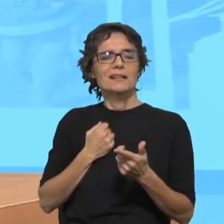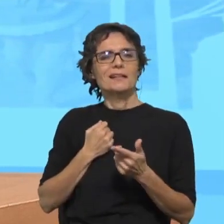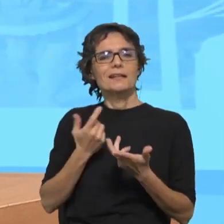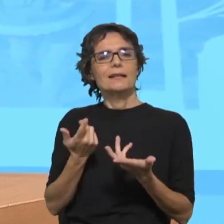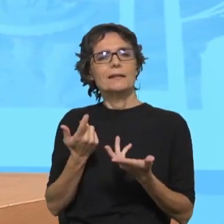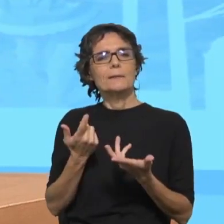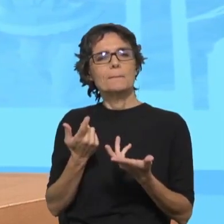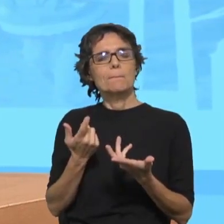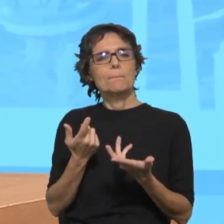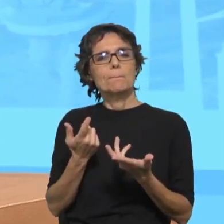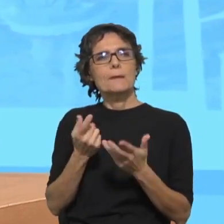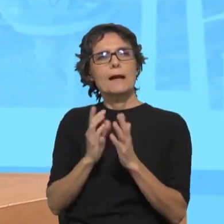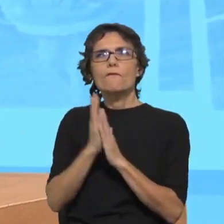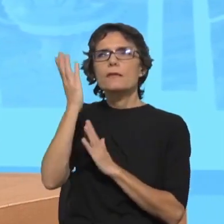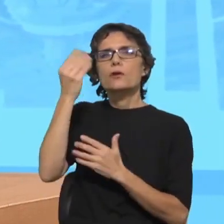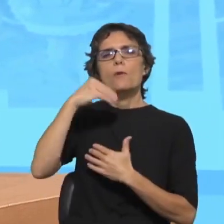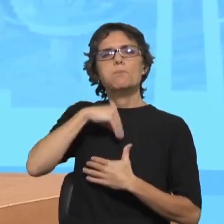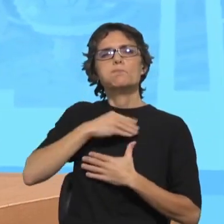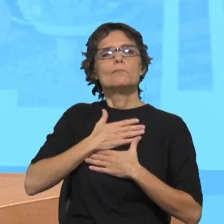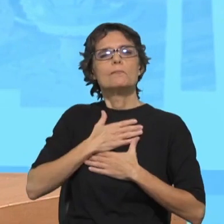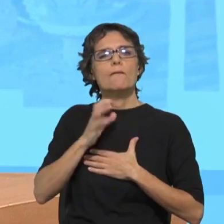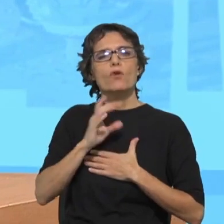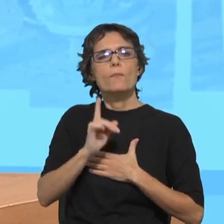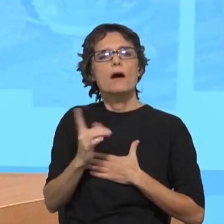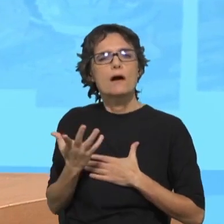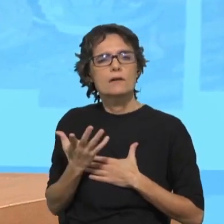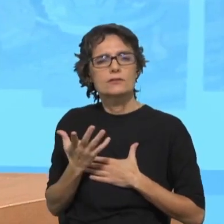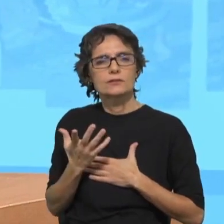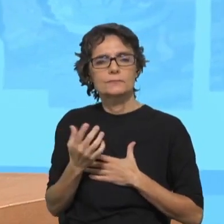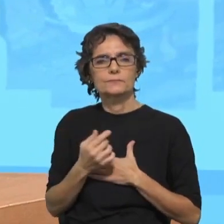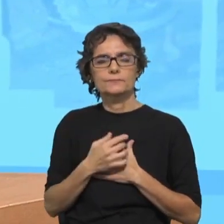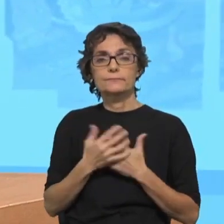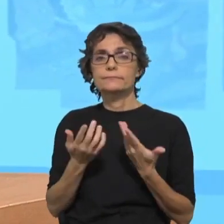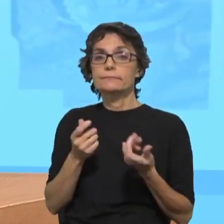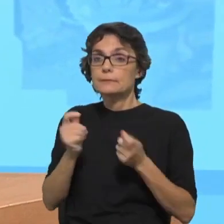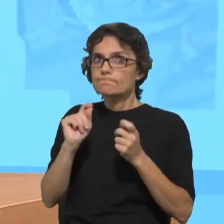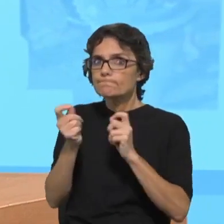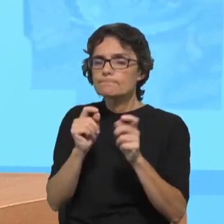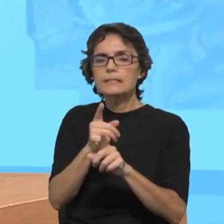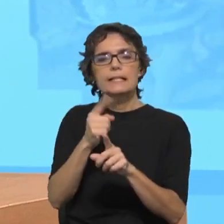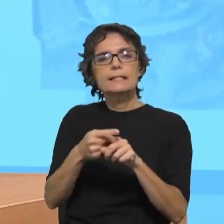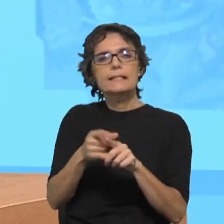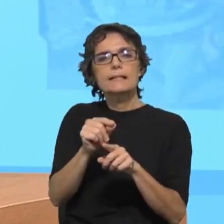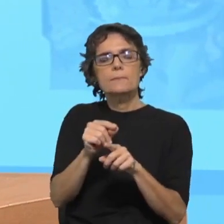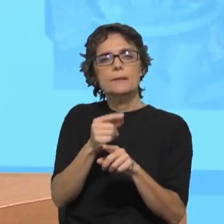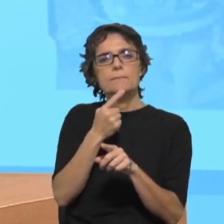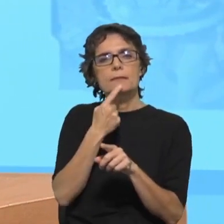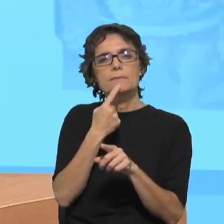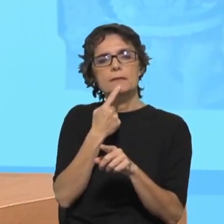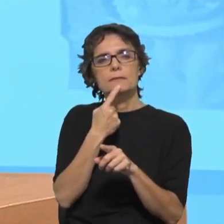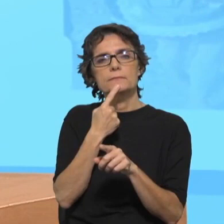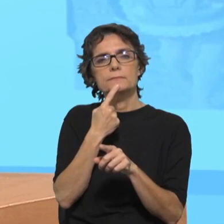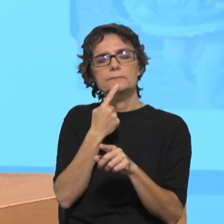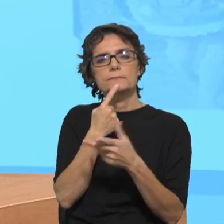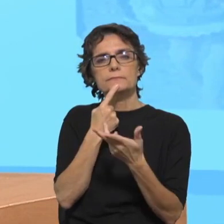que era interessante, talvez ainda mais, saber como é que as pessoas que têm